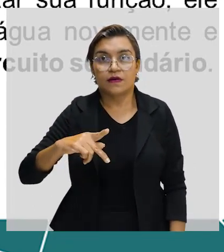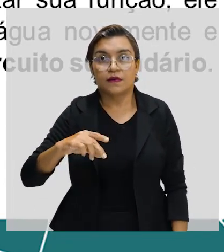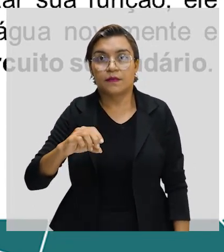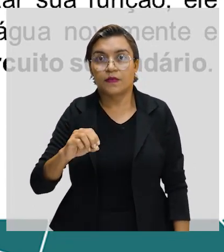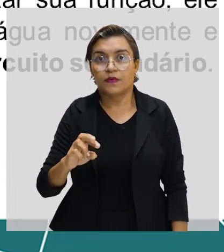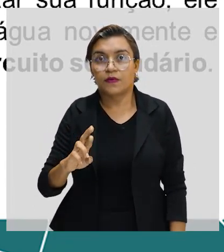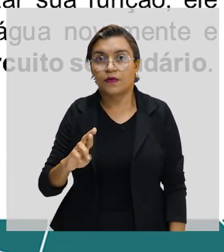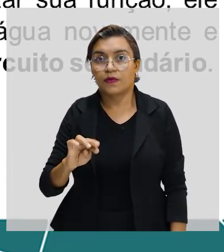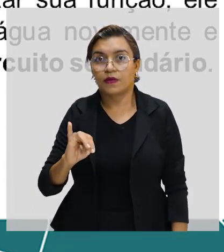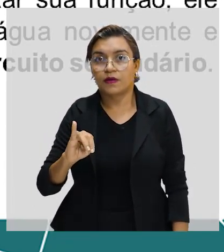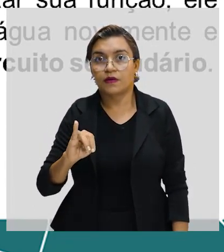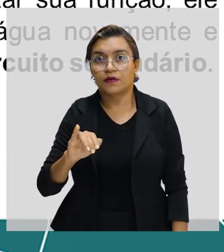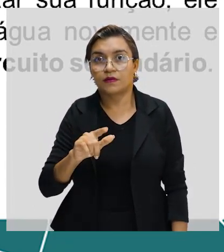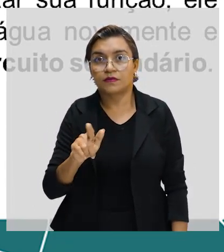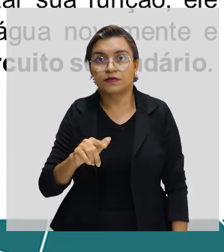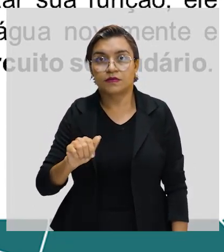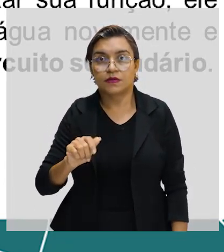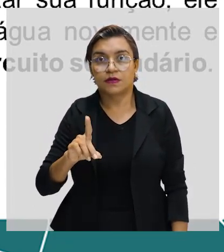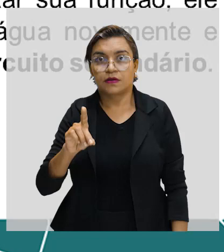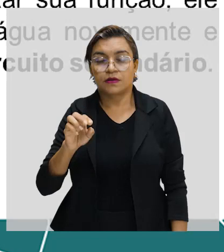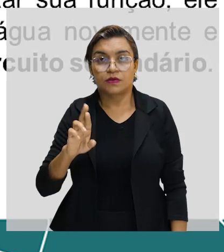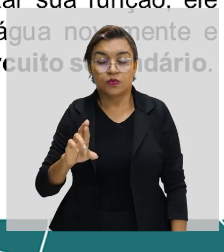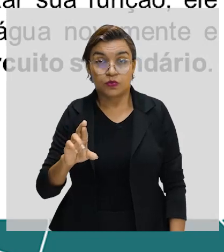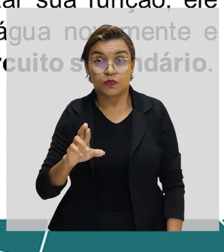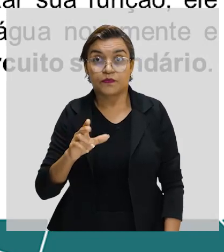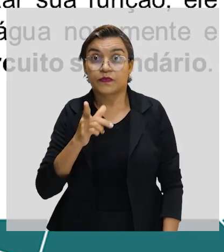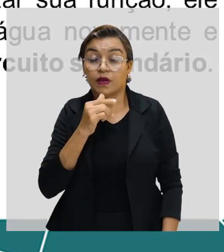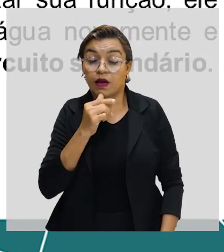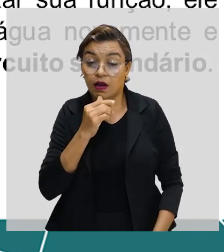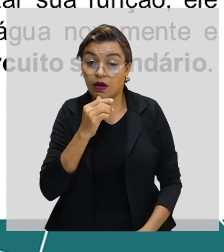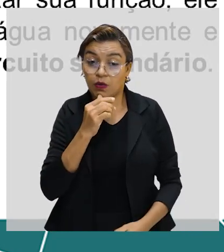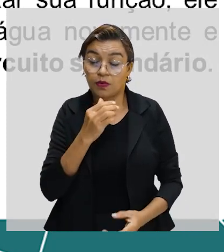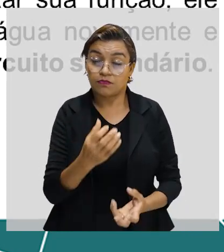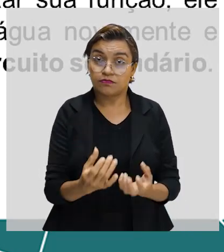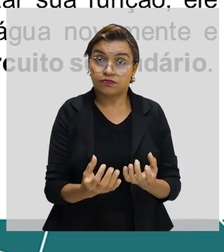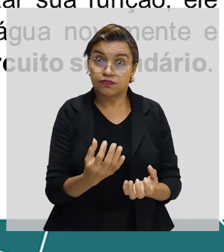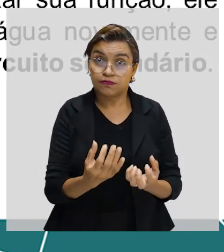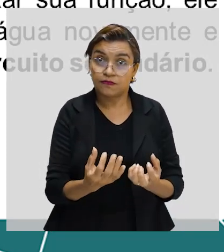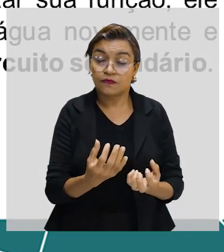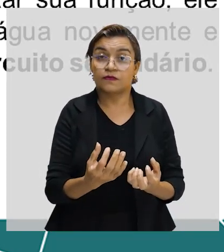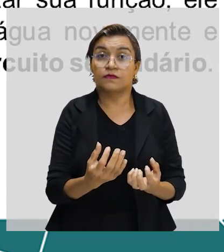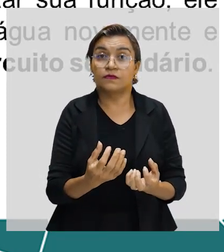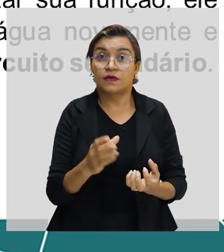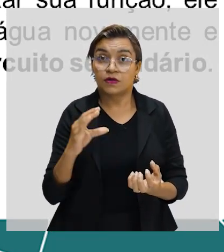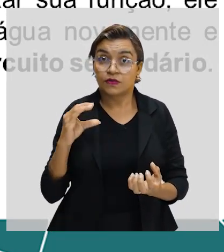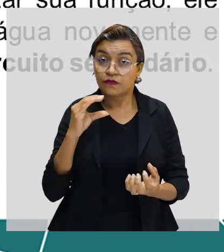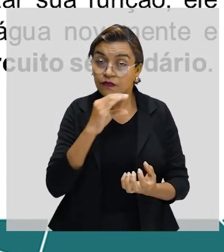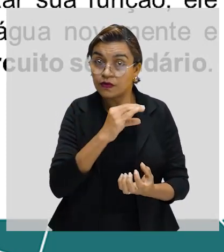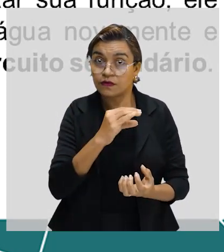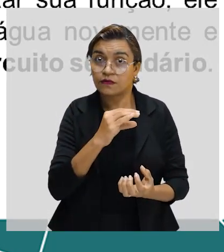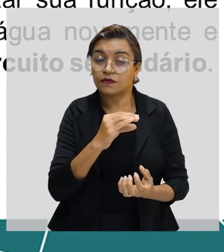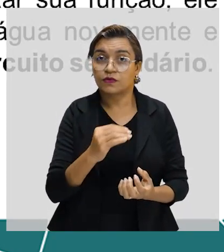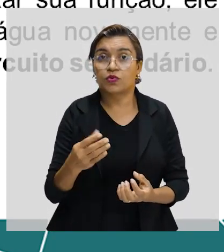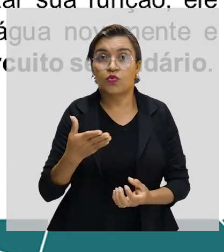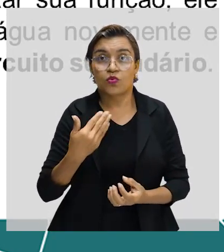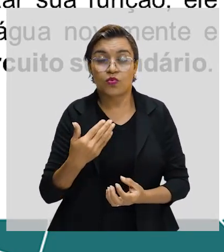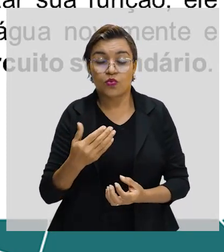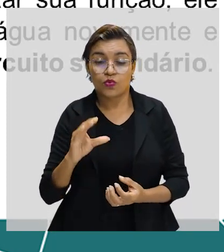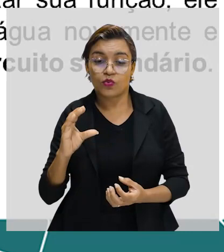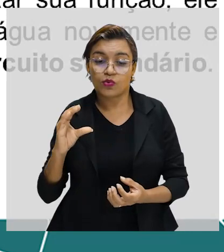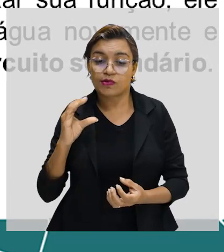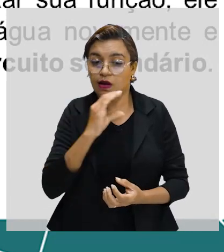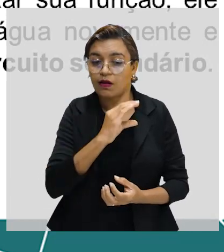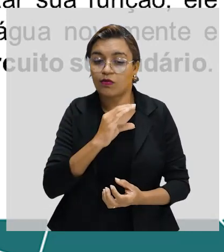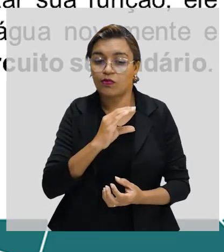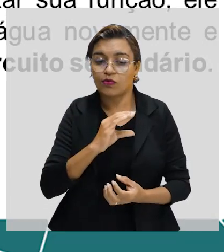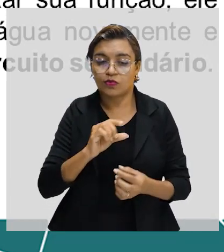água será fervida, certo? Pelo calor dos tubos, certo? Onde passam água